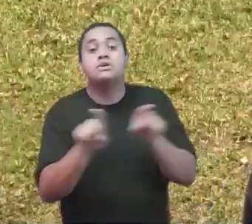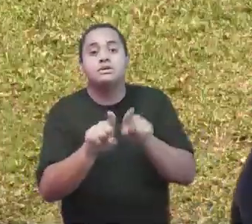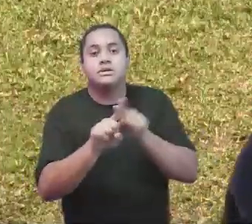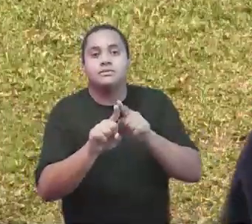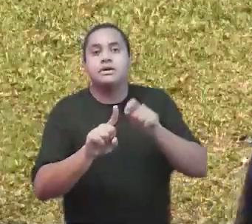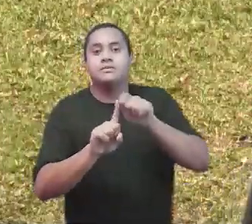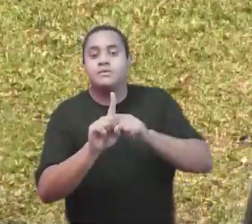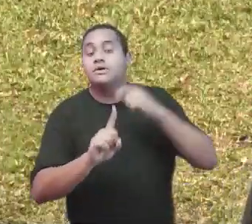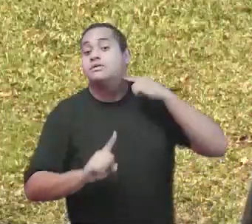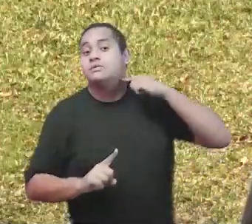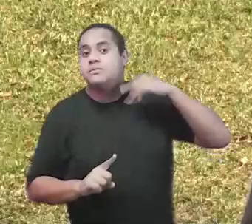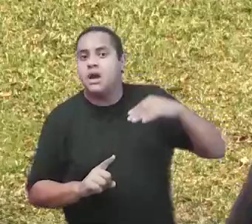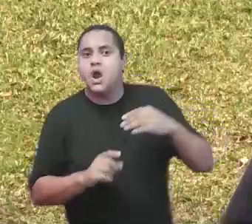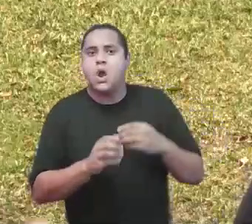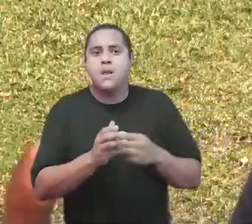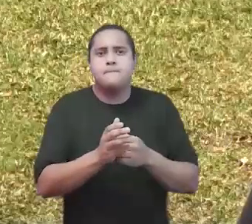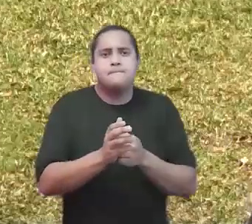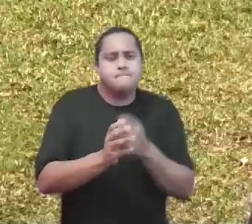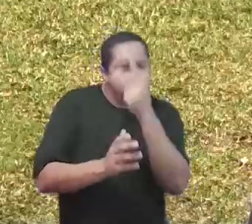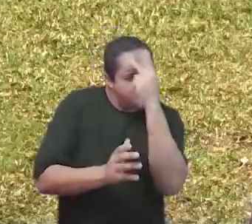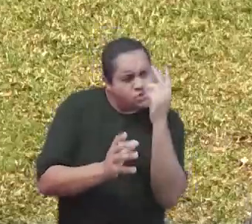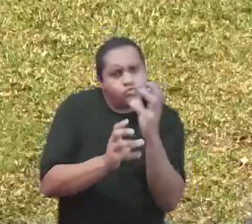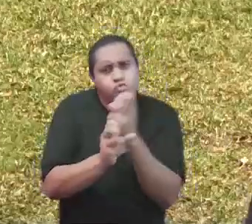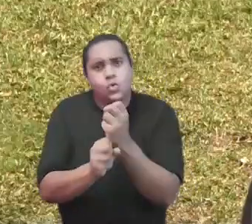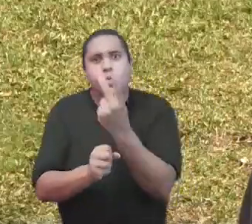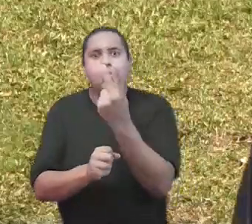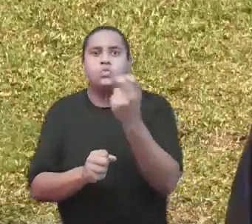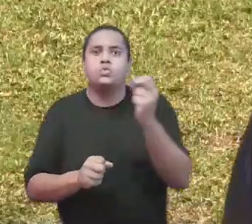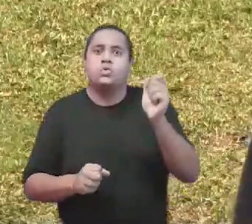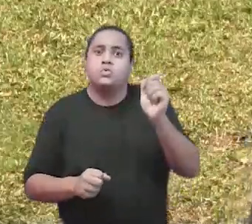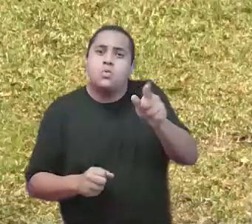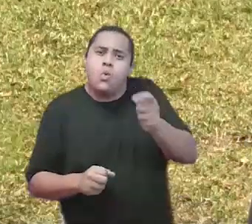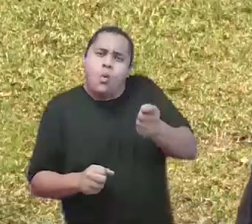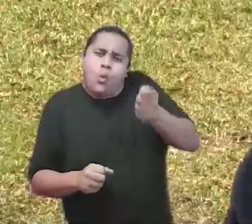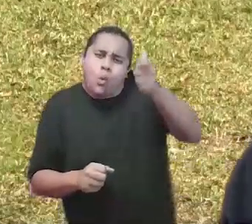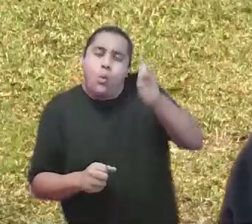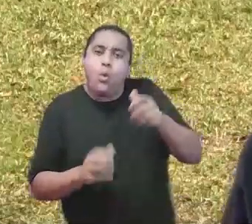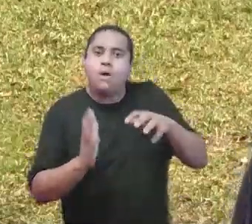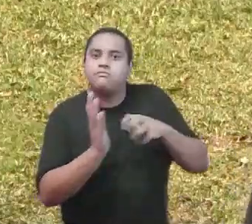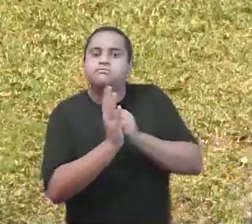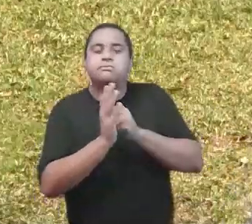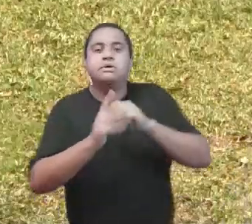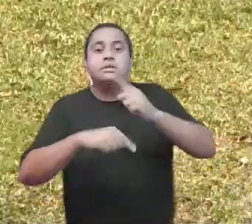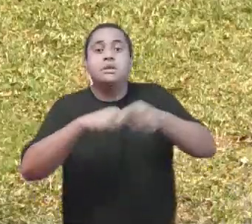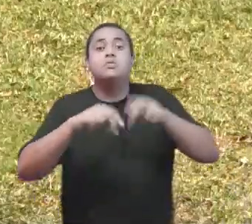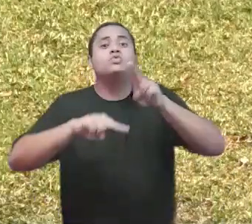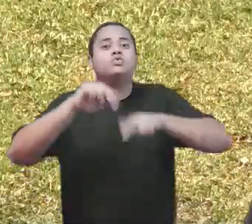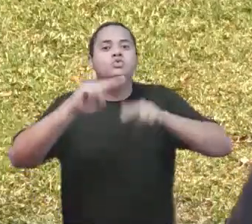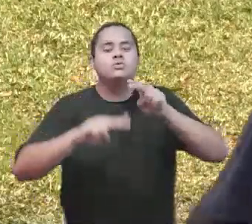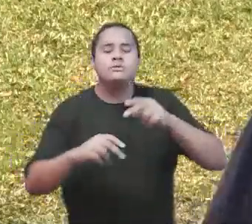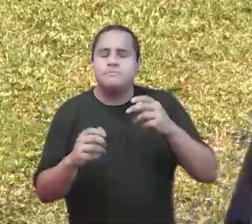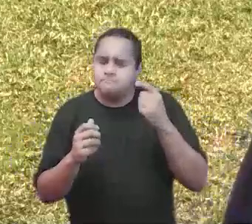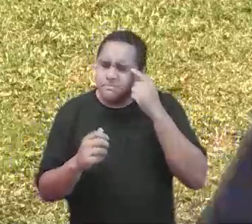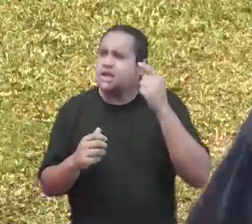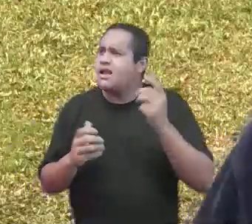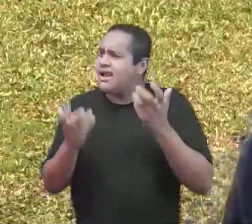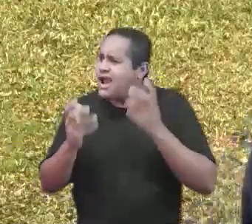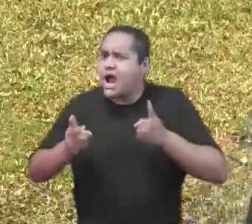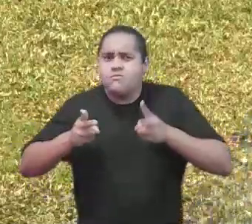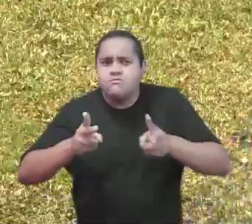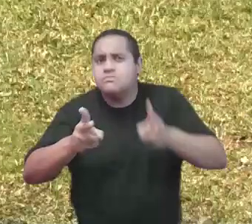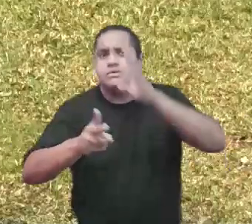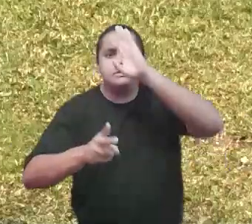maio. Quase 200 mil pessoas se matricularam. Chegou em junho e a gente pensou, poxa, queremos deixar para